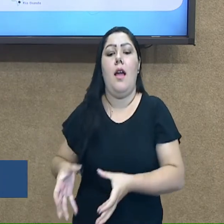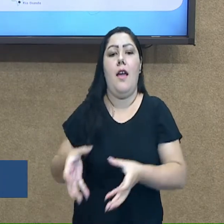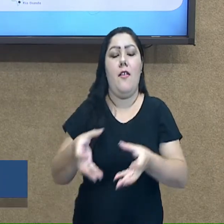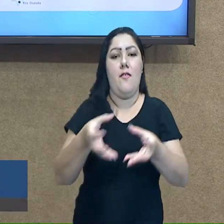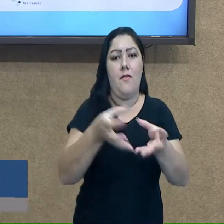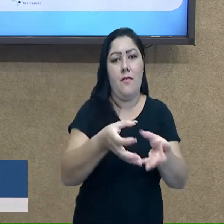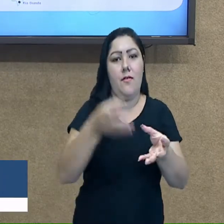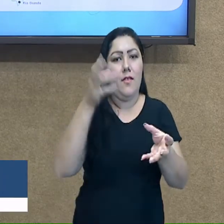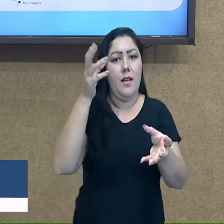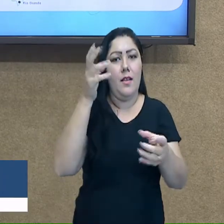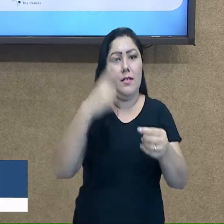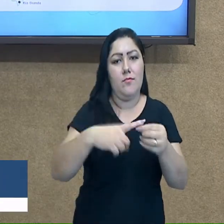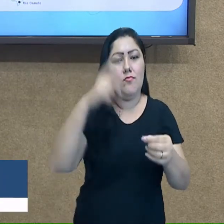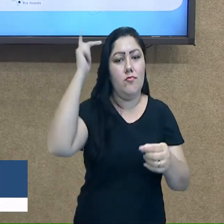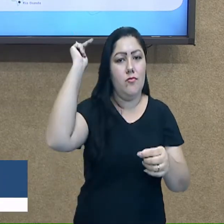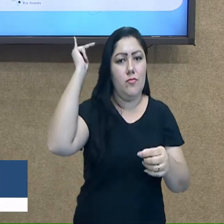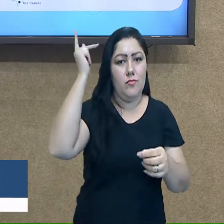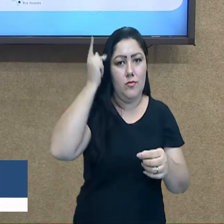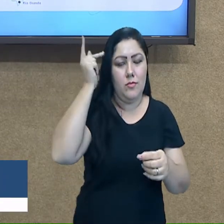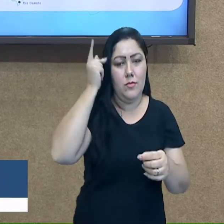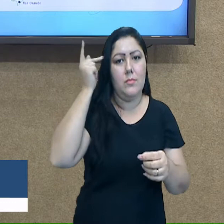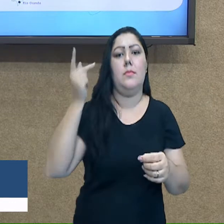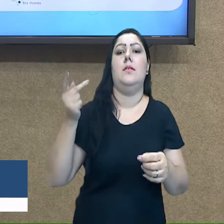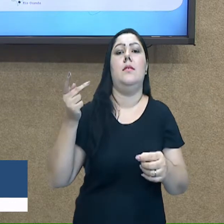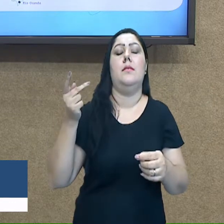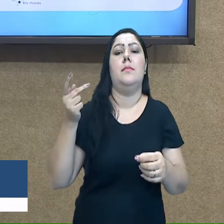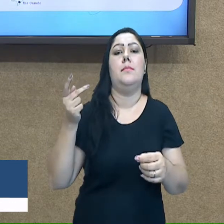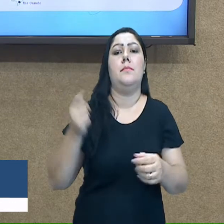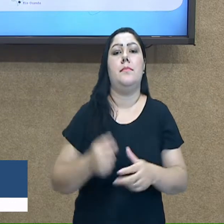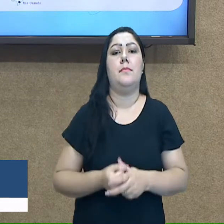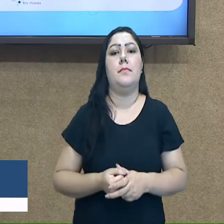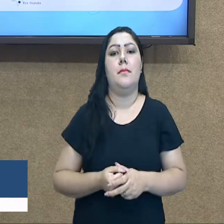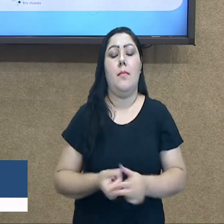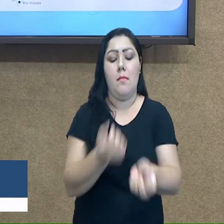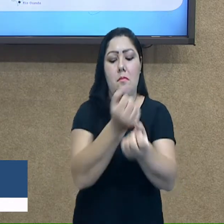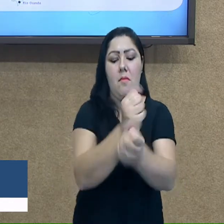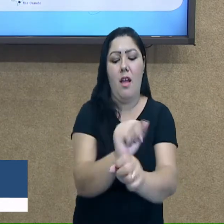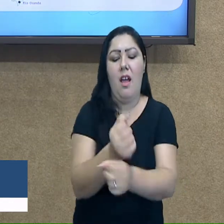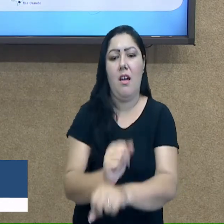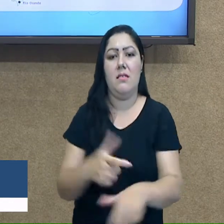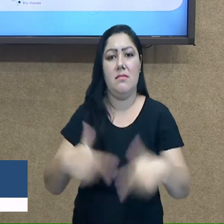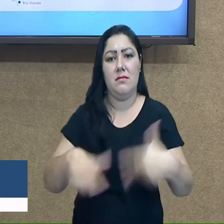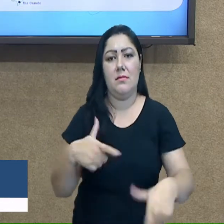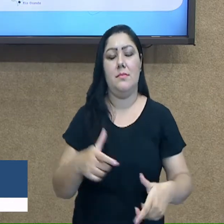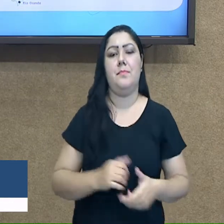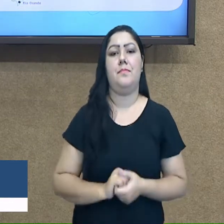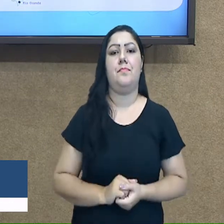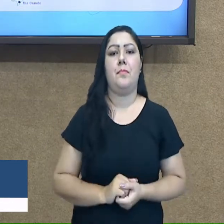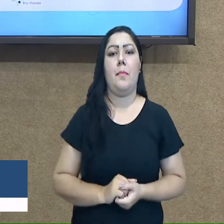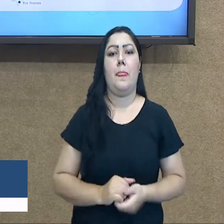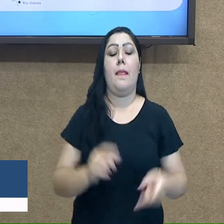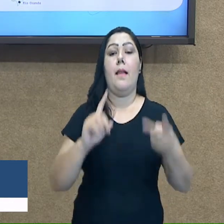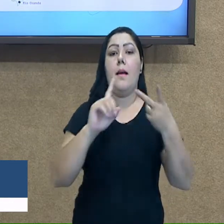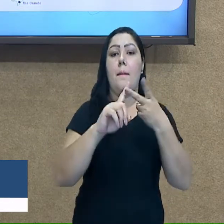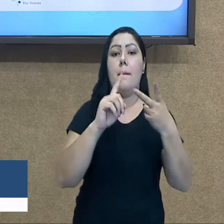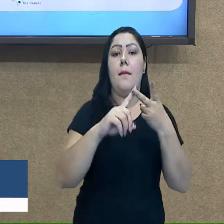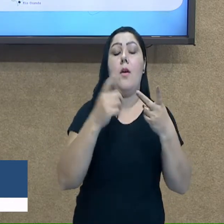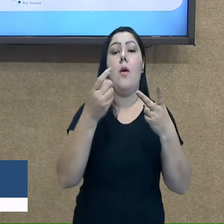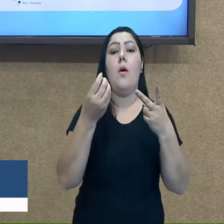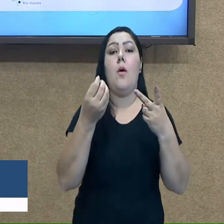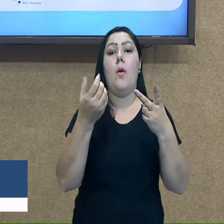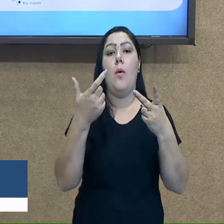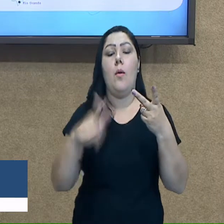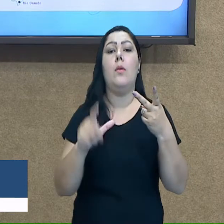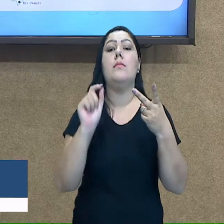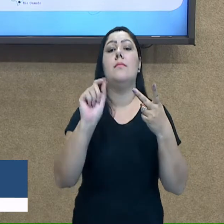trabalhar como escravos. Bandeiras de prospecção. Buscaram encontrar e explorar metais